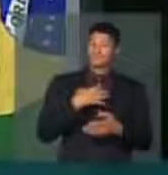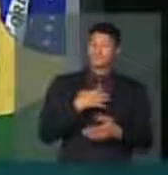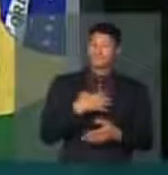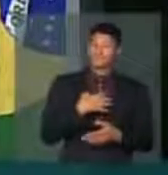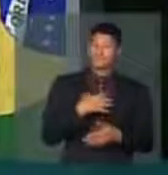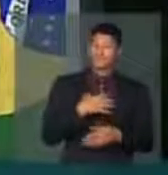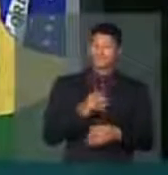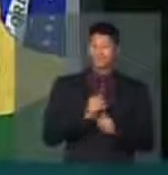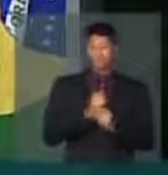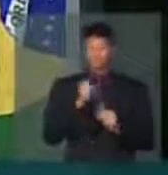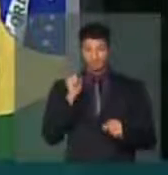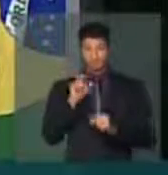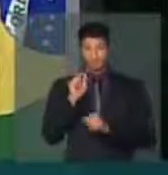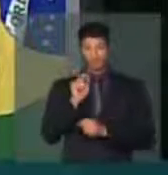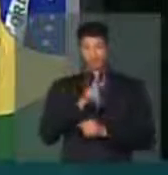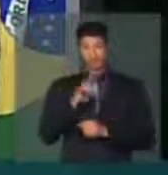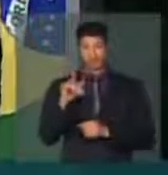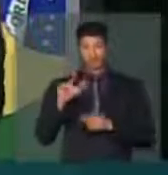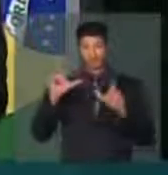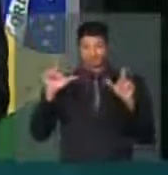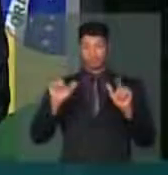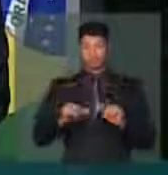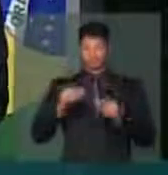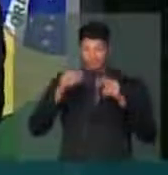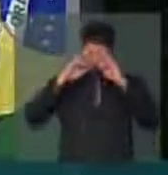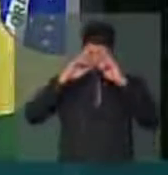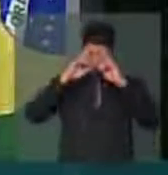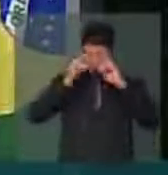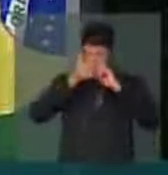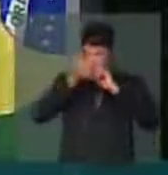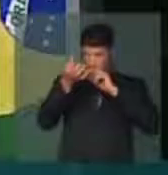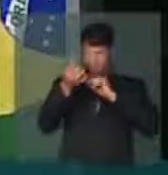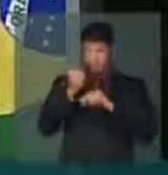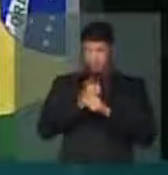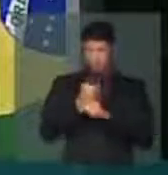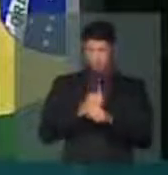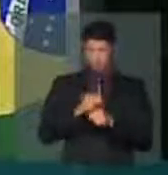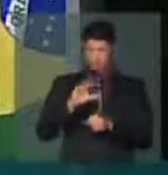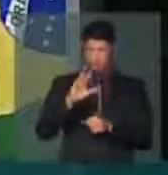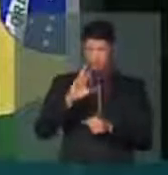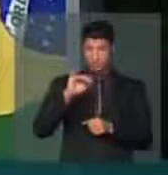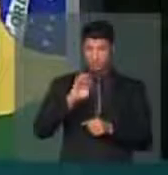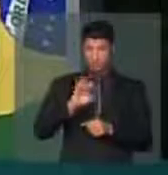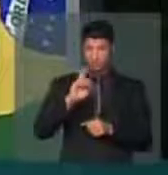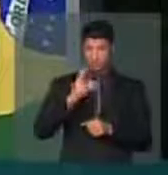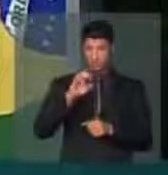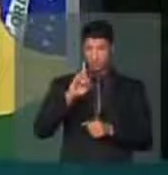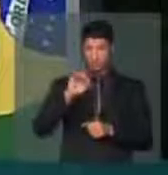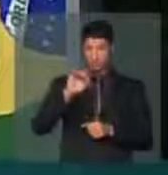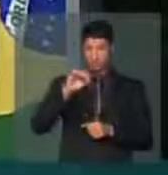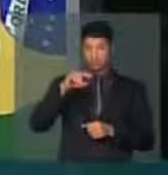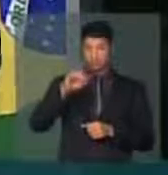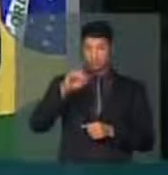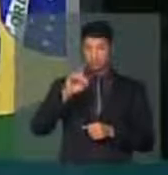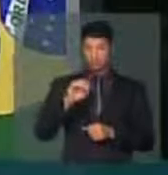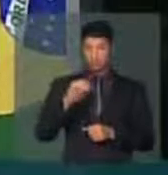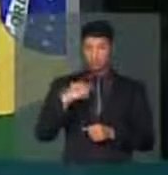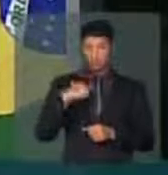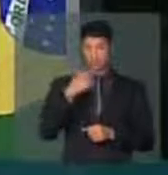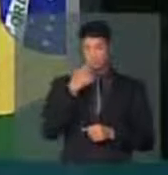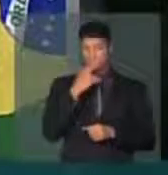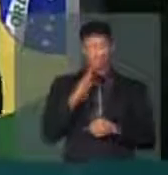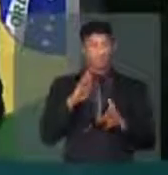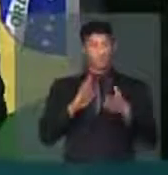sentimento muito grande que vai se baixar para 16 anos para crimes hediondos. Eu sou mais radical. Eu